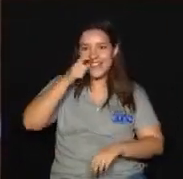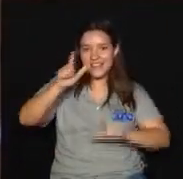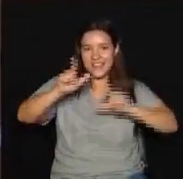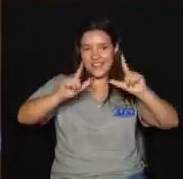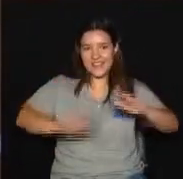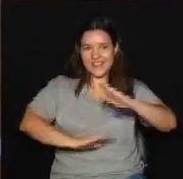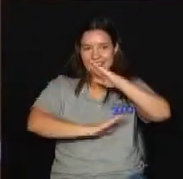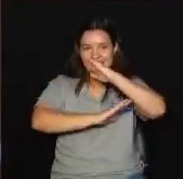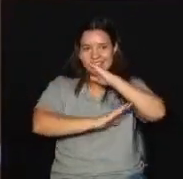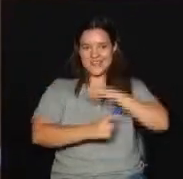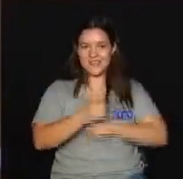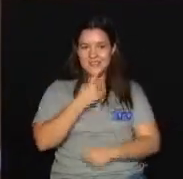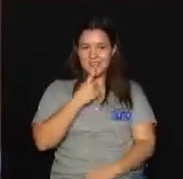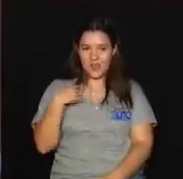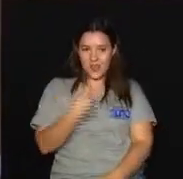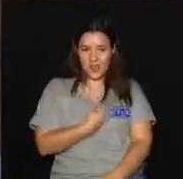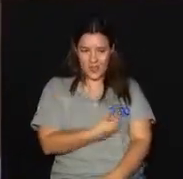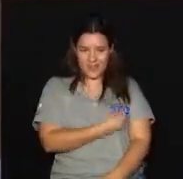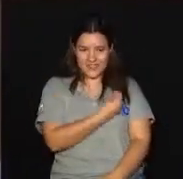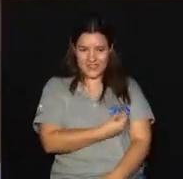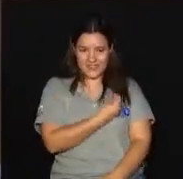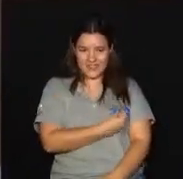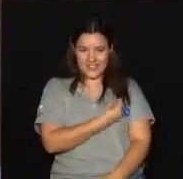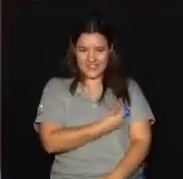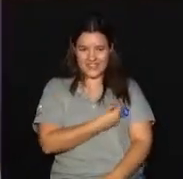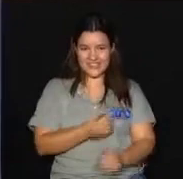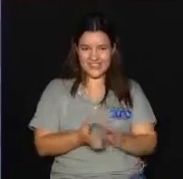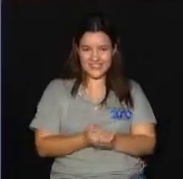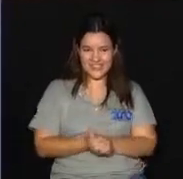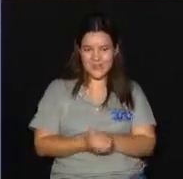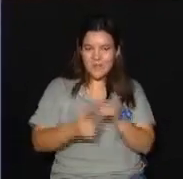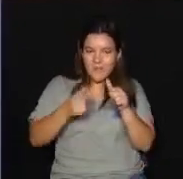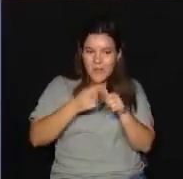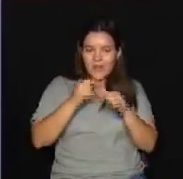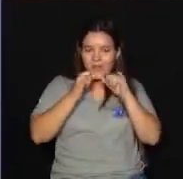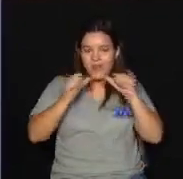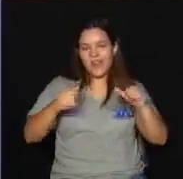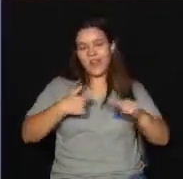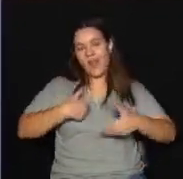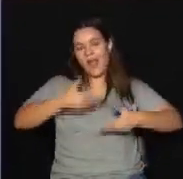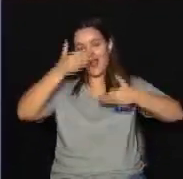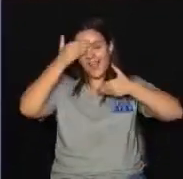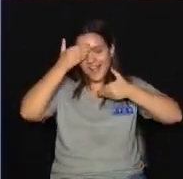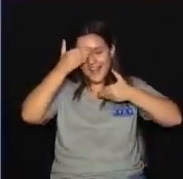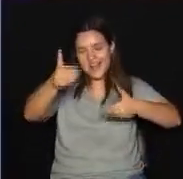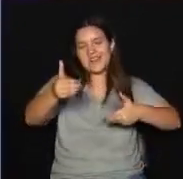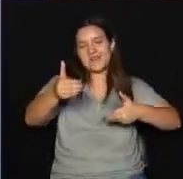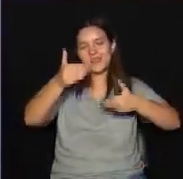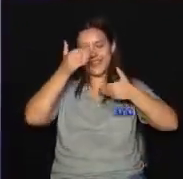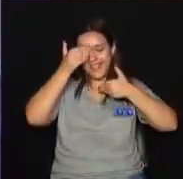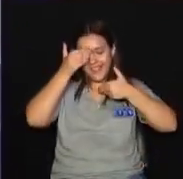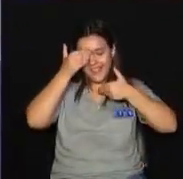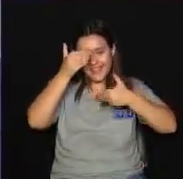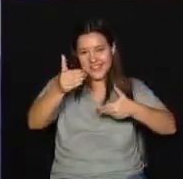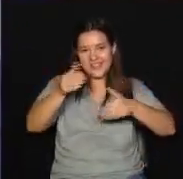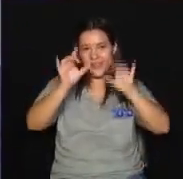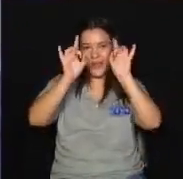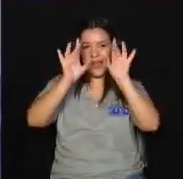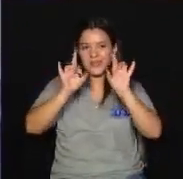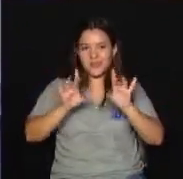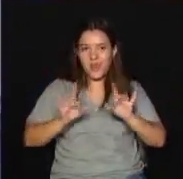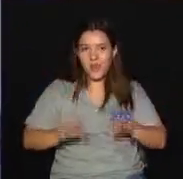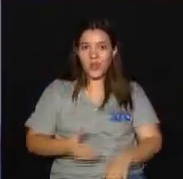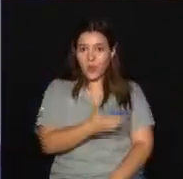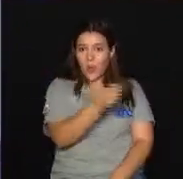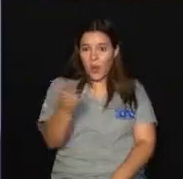Câmara Campinas, que nós estamos ao vivo. Primeira mensagem é de gratidão. Quero fazer um agradecimento especial